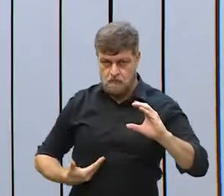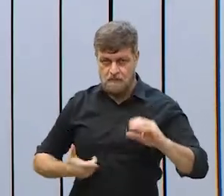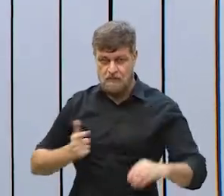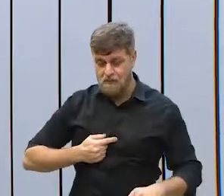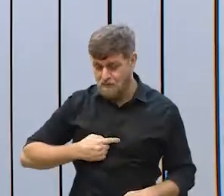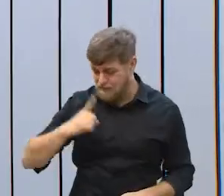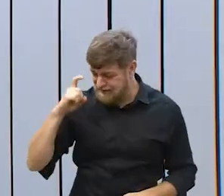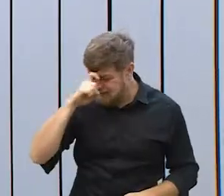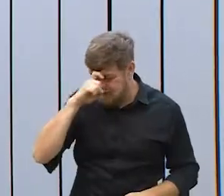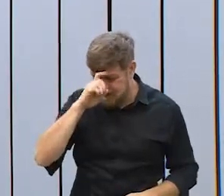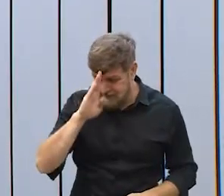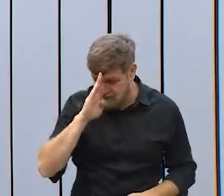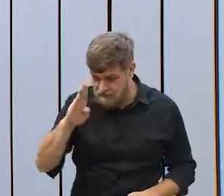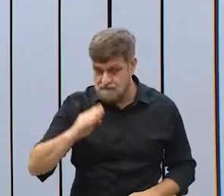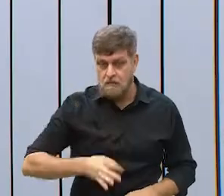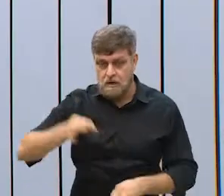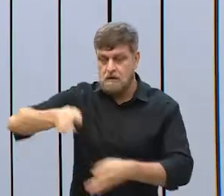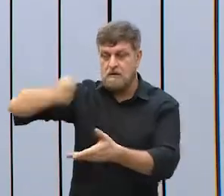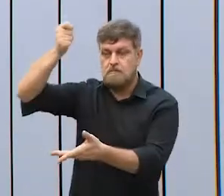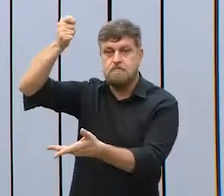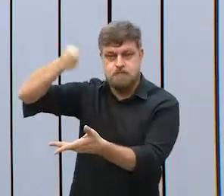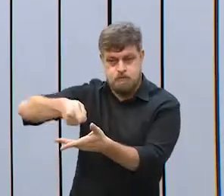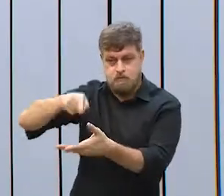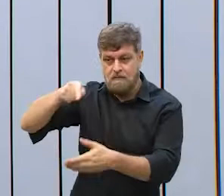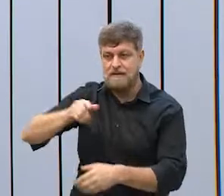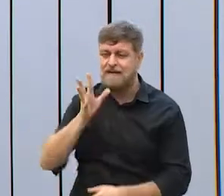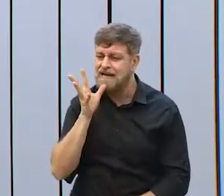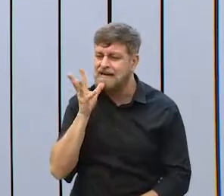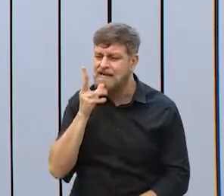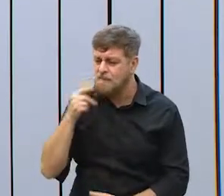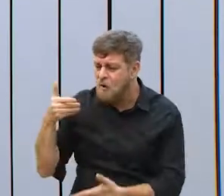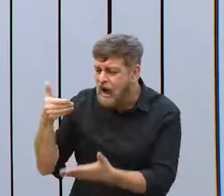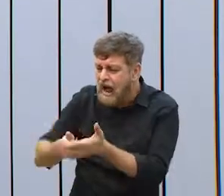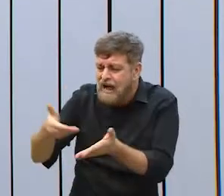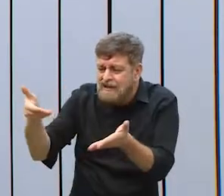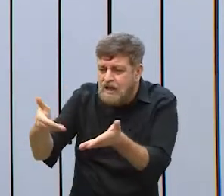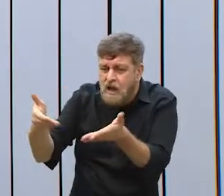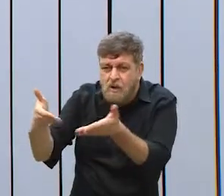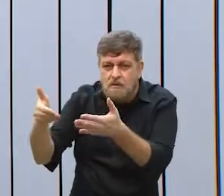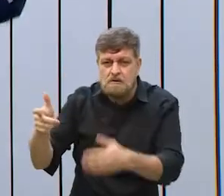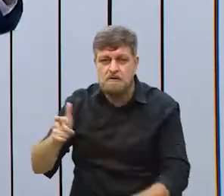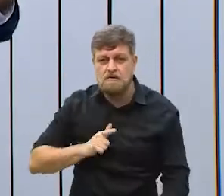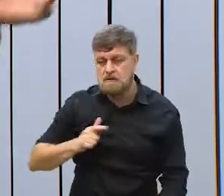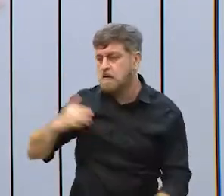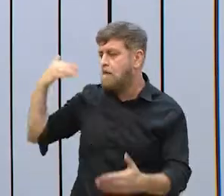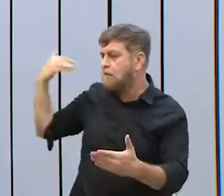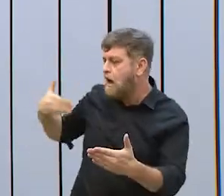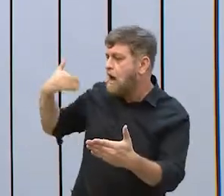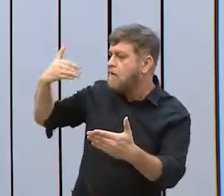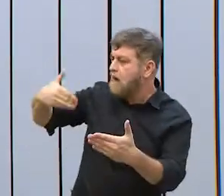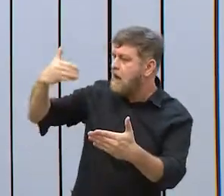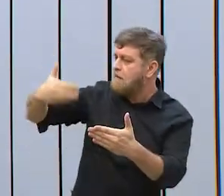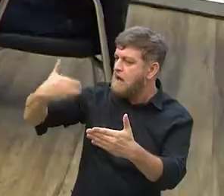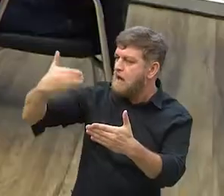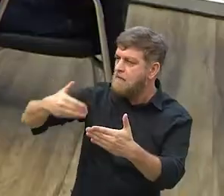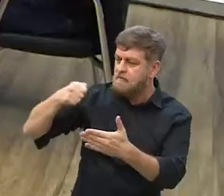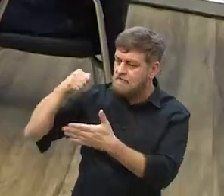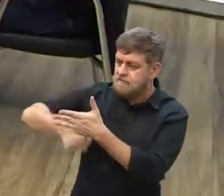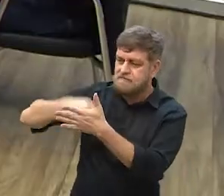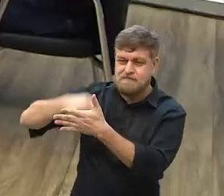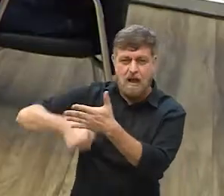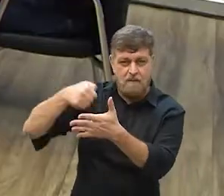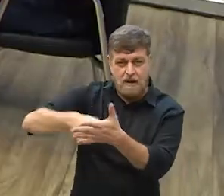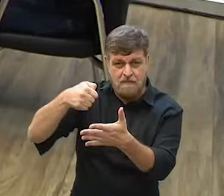mais difícil era do TJ, que demorou até hoje. Todo o início da luta lá já era